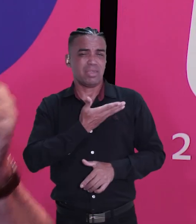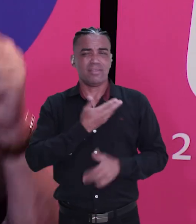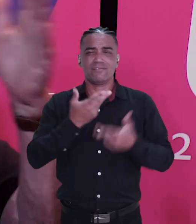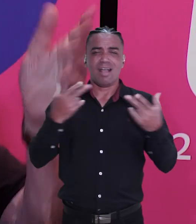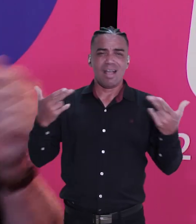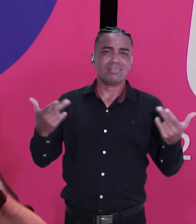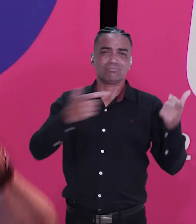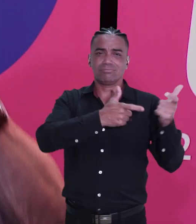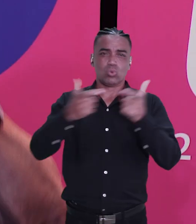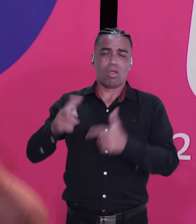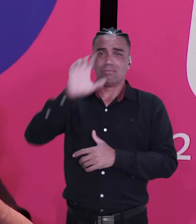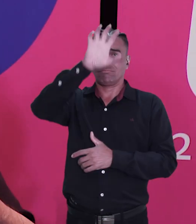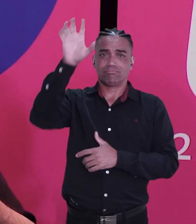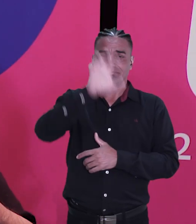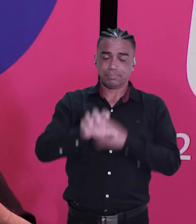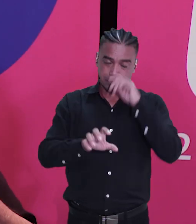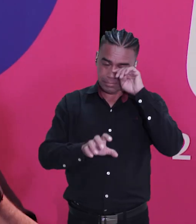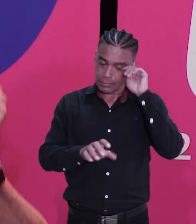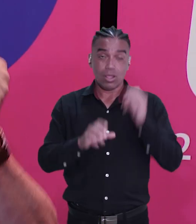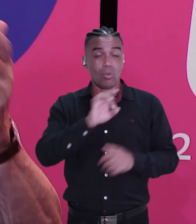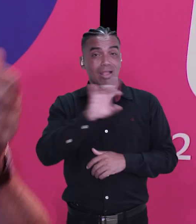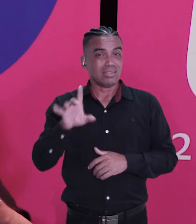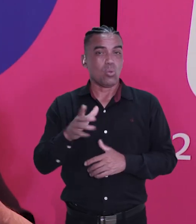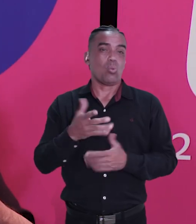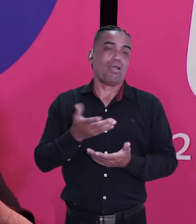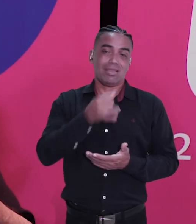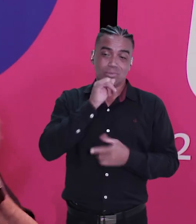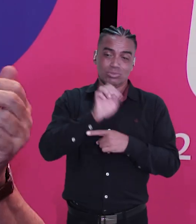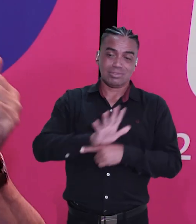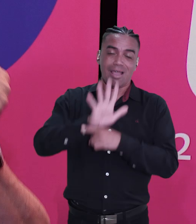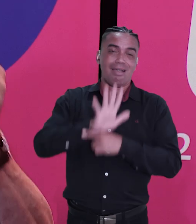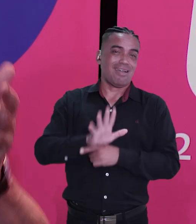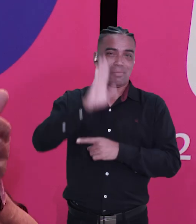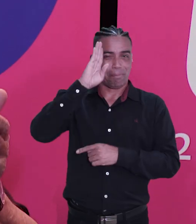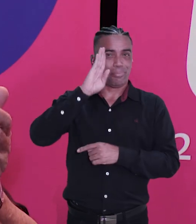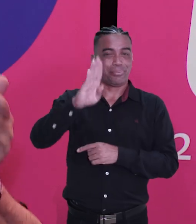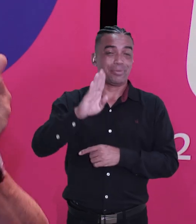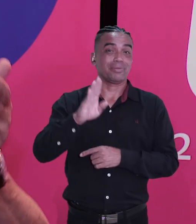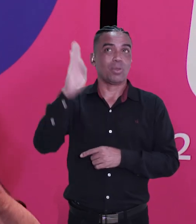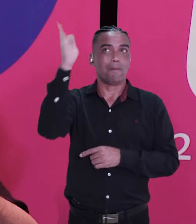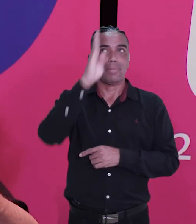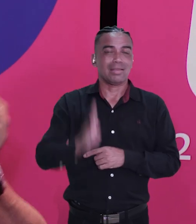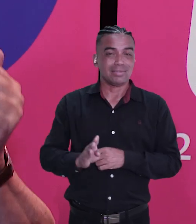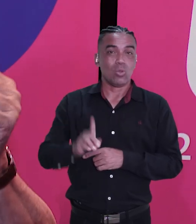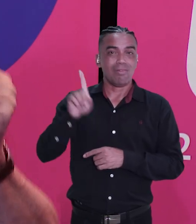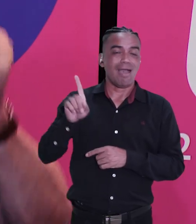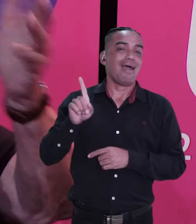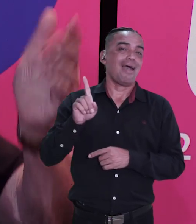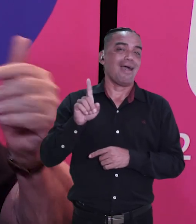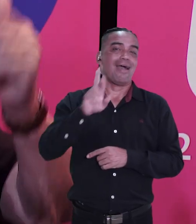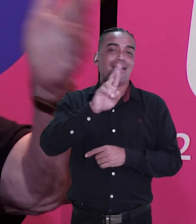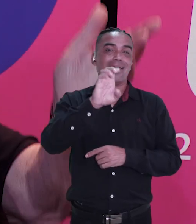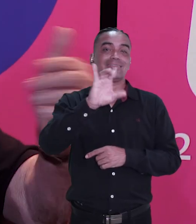Letras, um é de Pernambuco, o outro é não sei de onde, e cada um puxa a brasa para o seu estado, né, para a sua... Que o Brasil